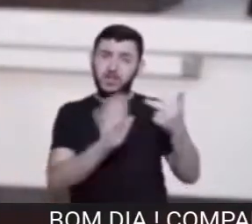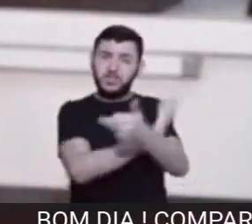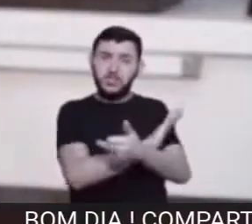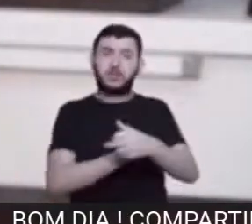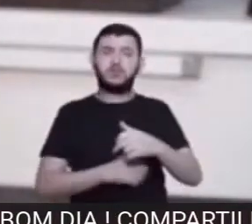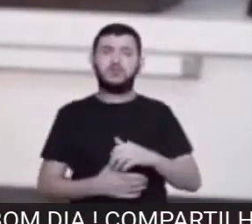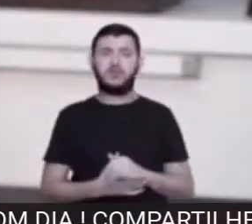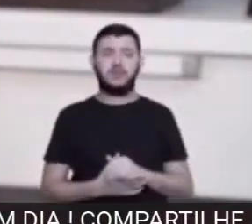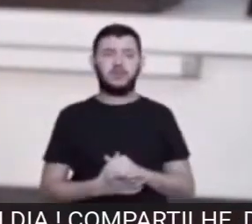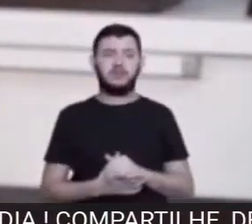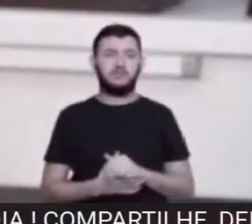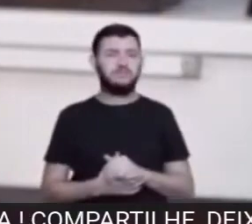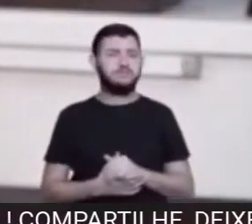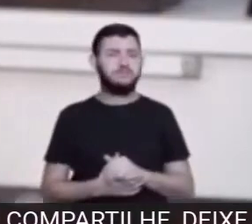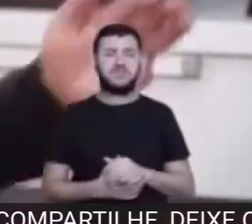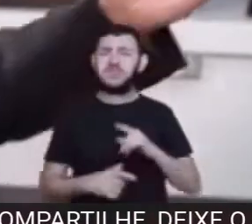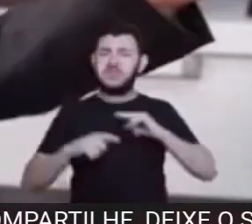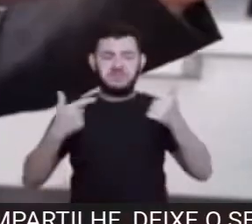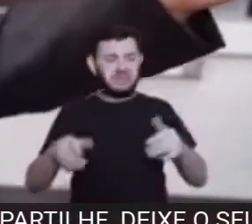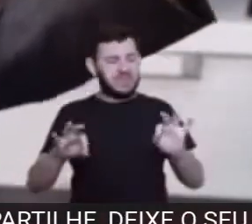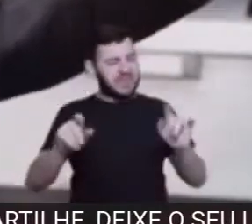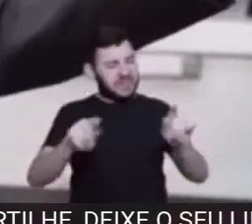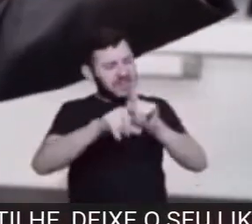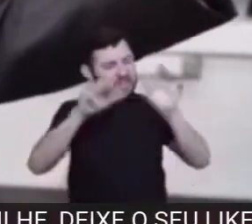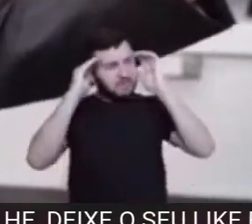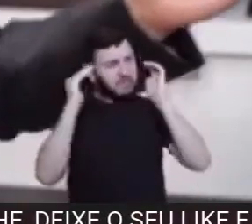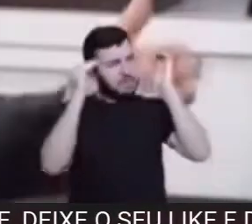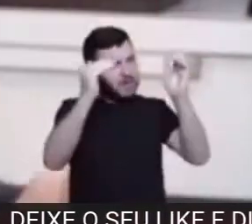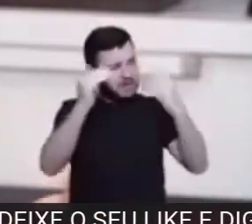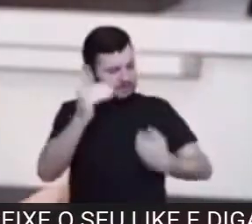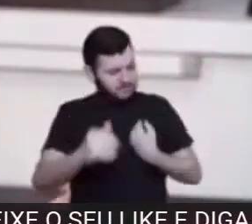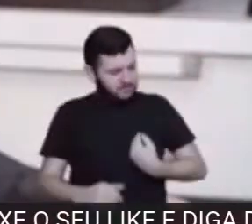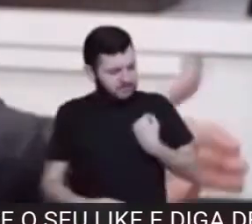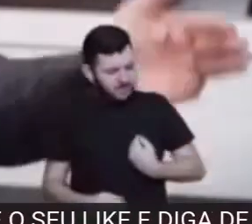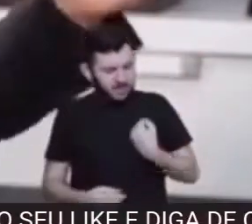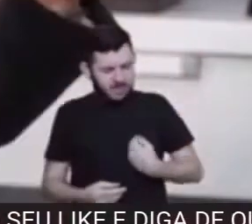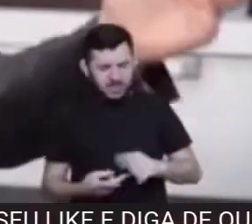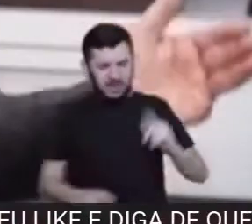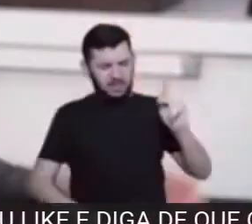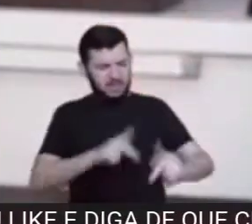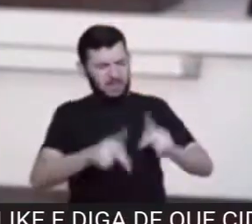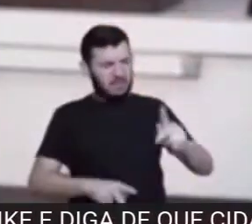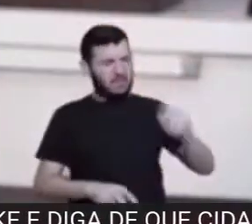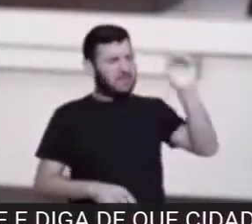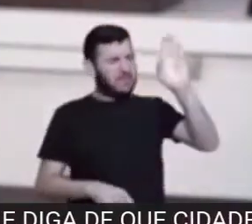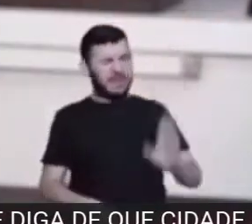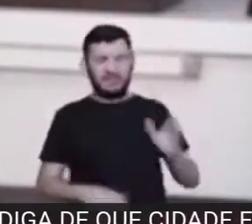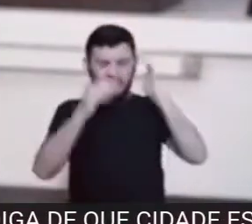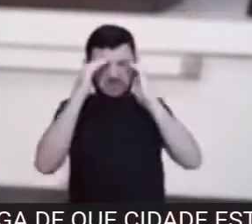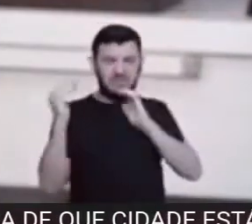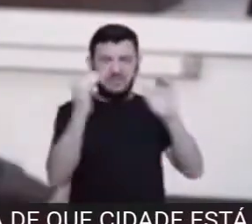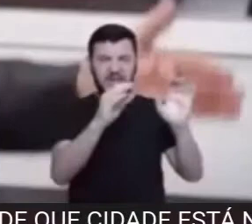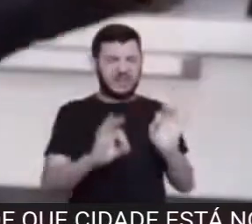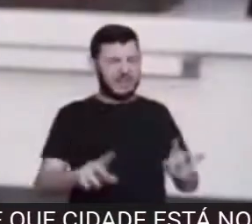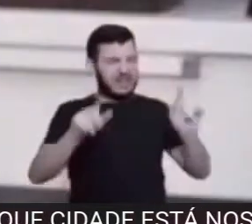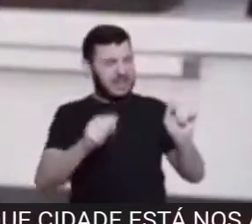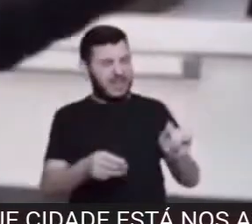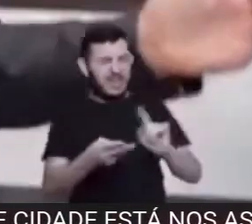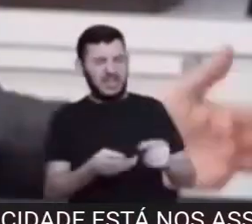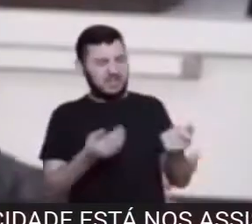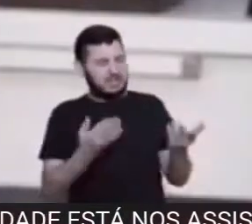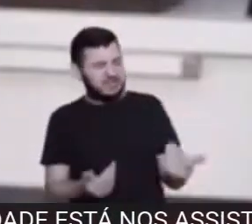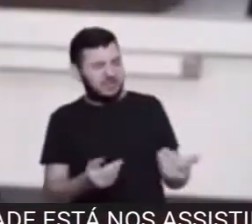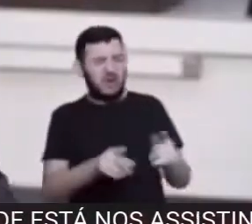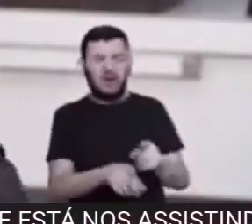não tem respeito pelo povo brasileiro, não tem respeito pelos velhos, não tem respeito pelos jovens, não tem respeito pelos índios, não tem